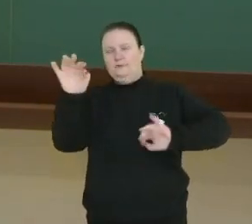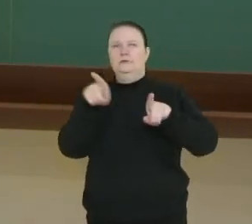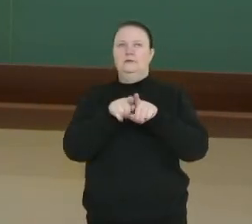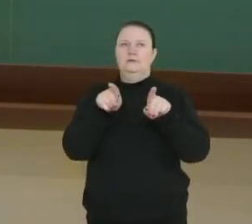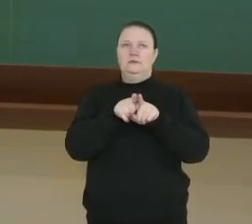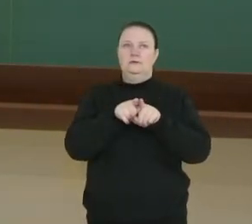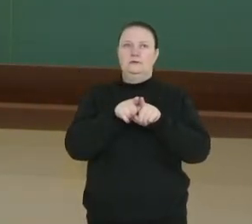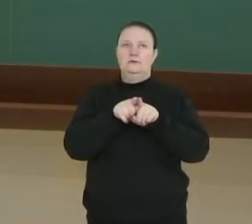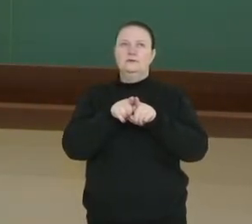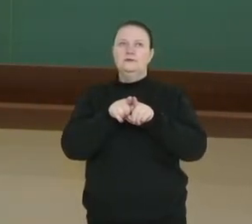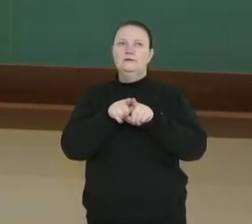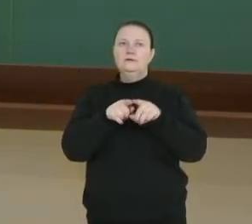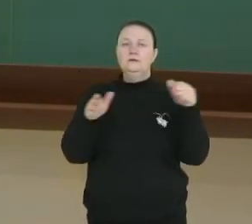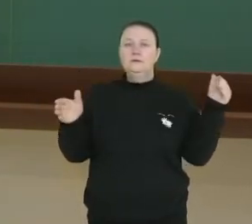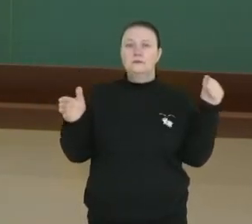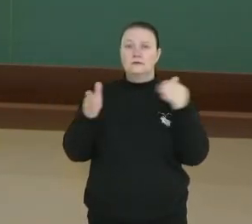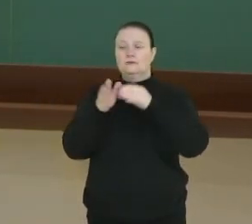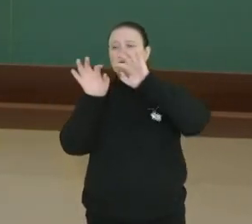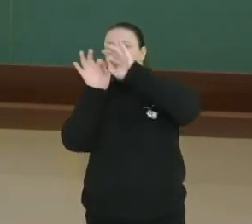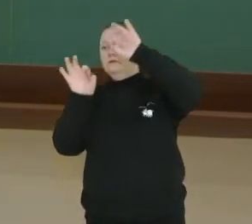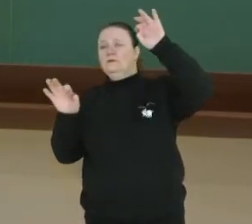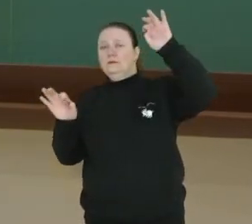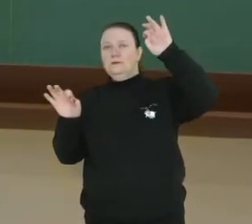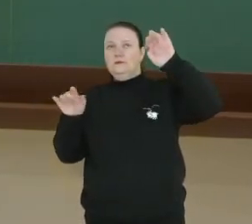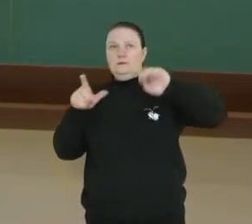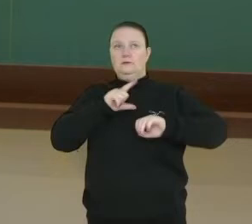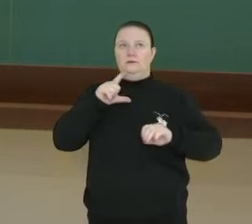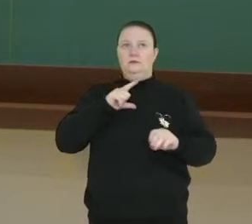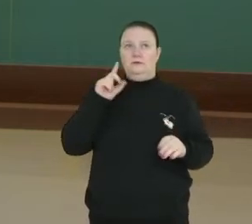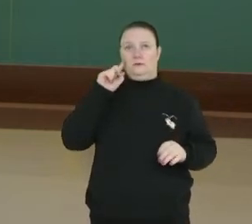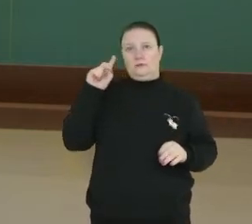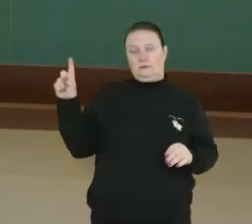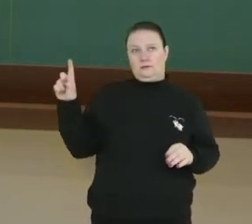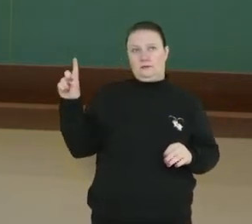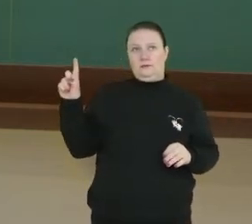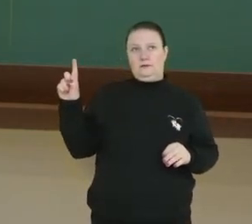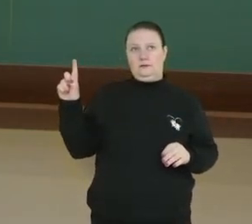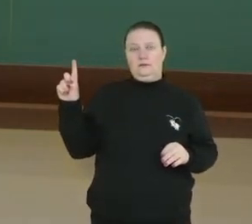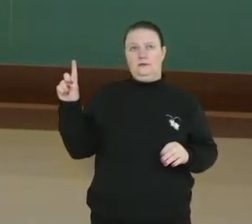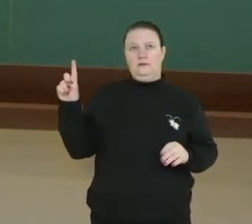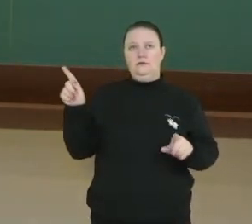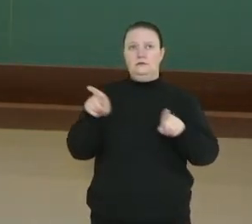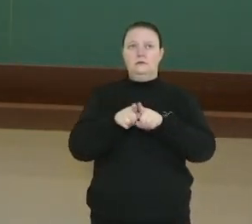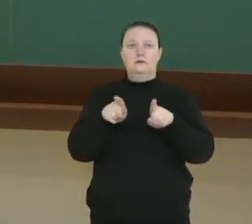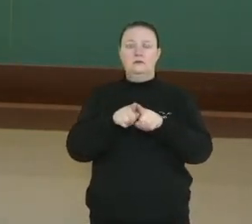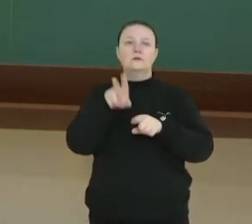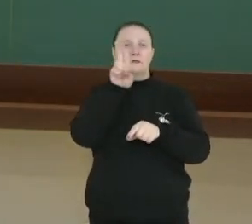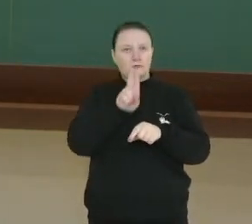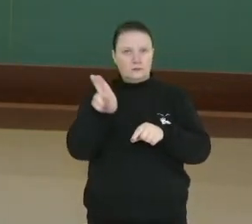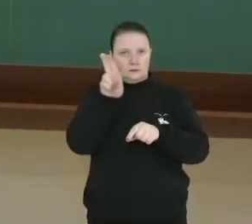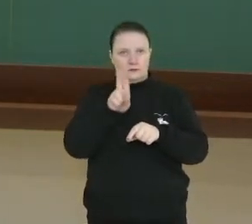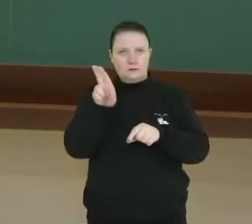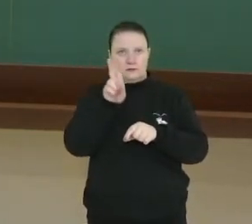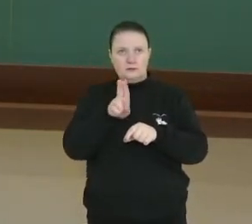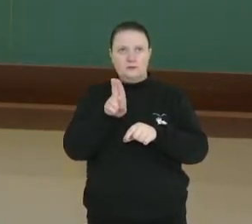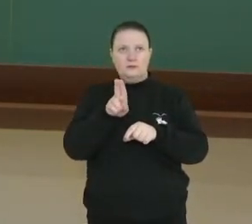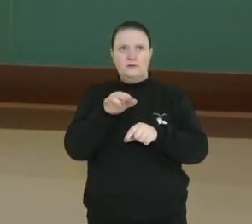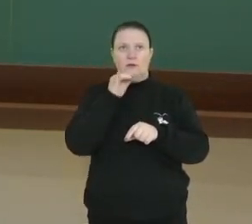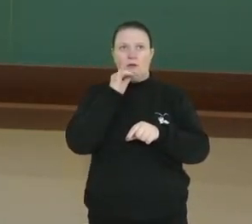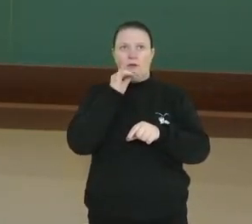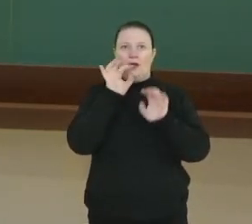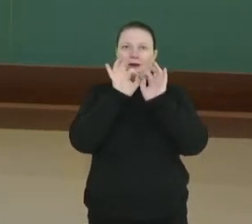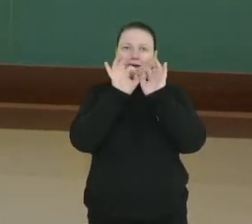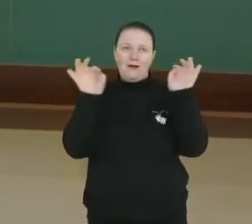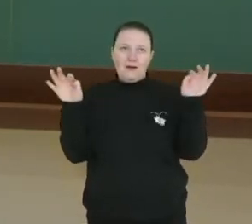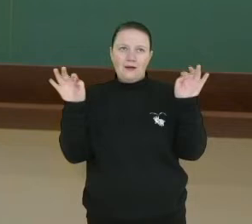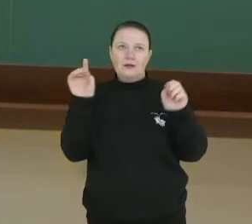a reta, aqui em cima é a equação da circunferência, da reta que a gente vai usar. Por exemplo, da reta S seria